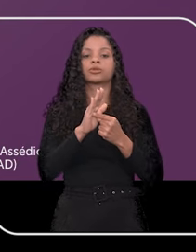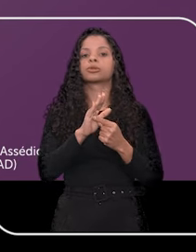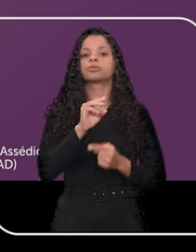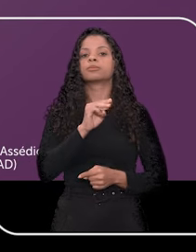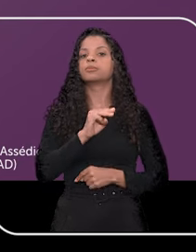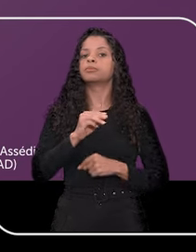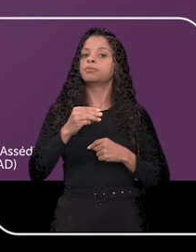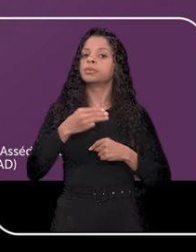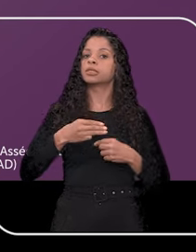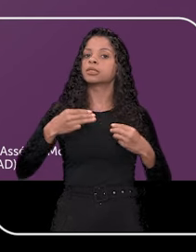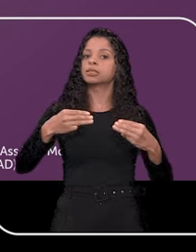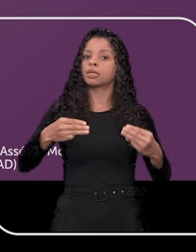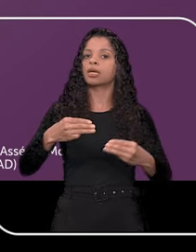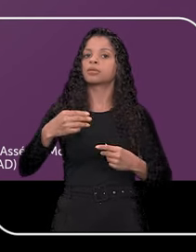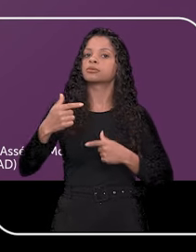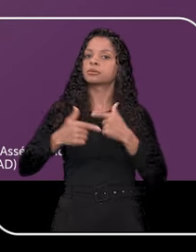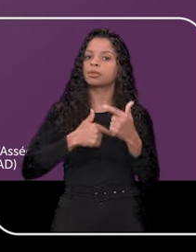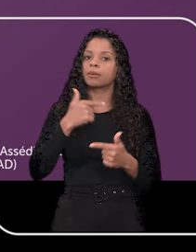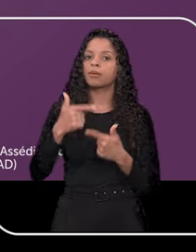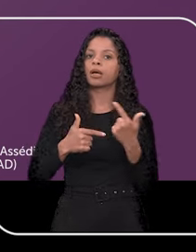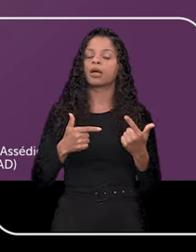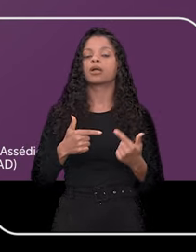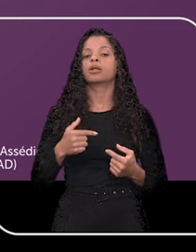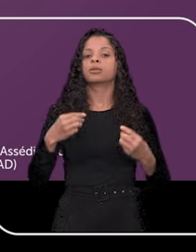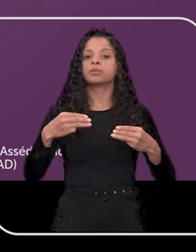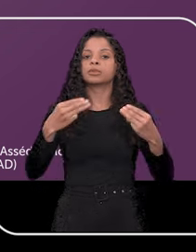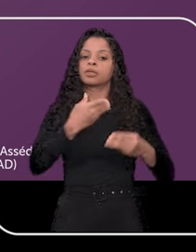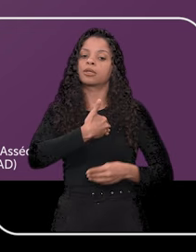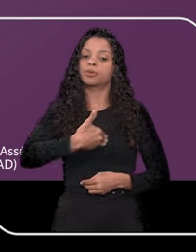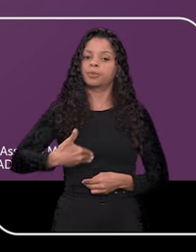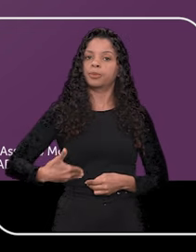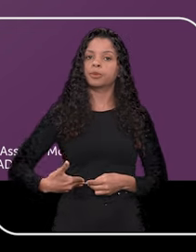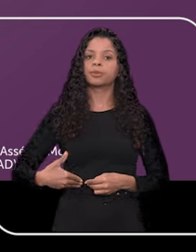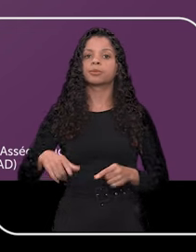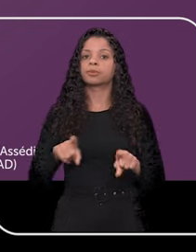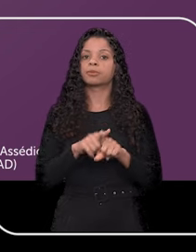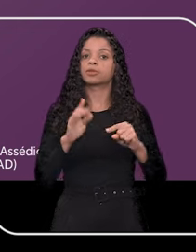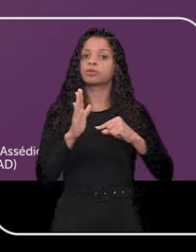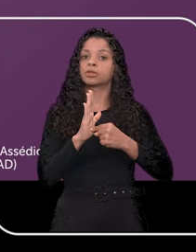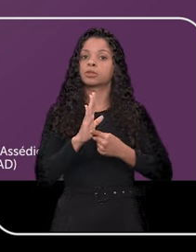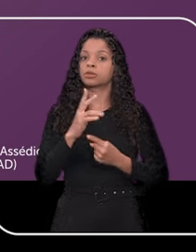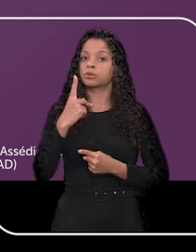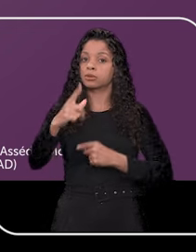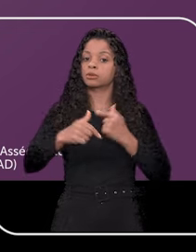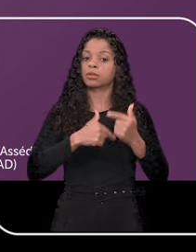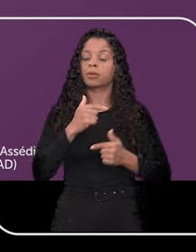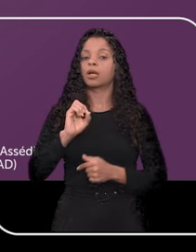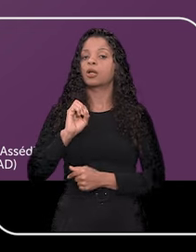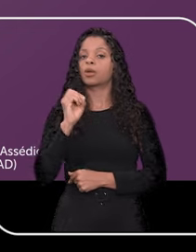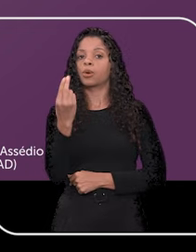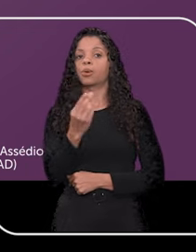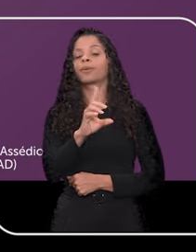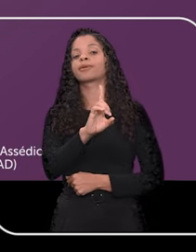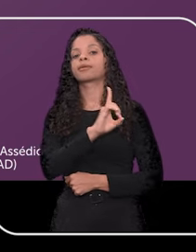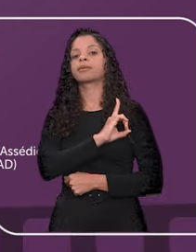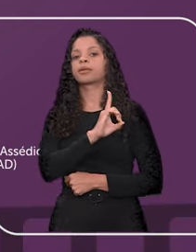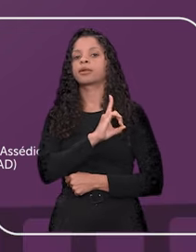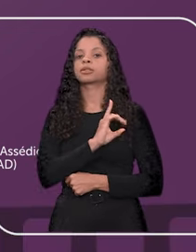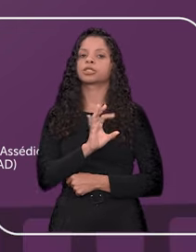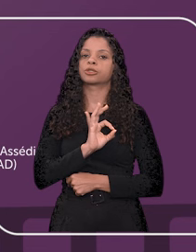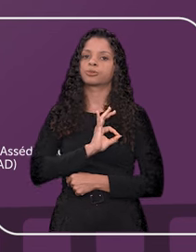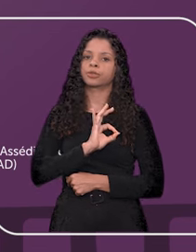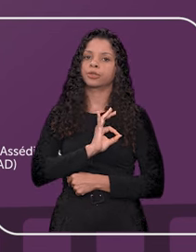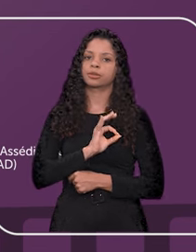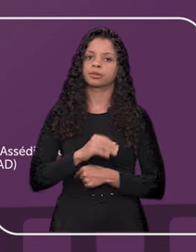Ministério do Trabalho o Ministério Público do Trabalho o sindicato da sua categoria ou a delegacia de